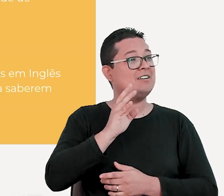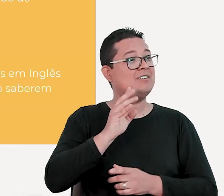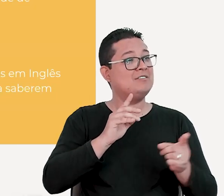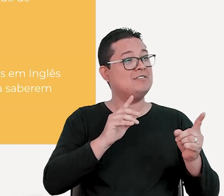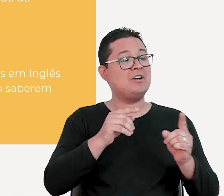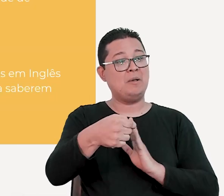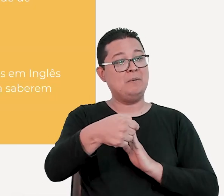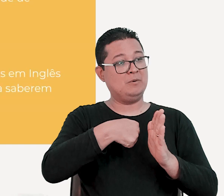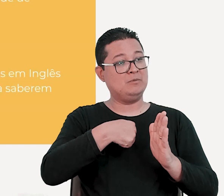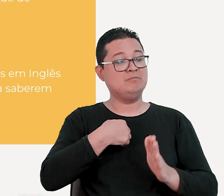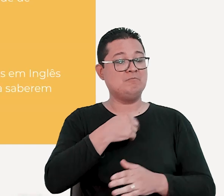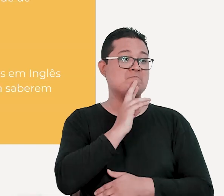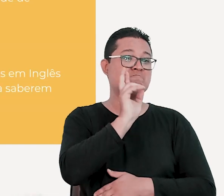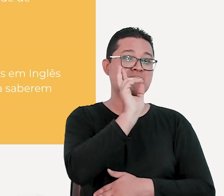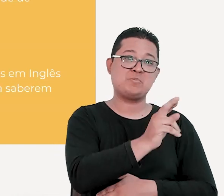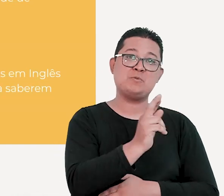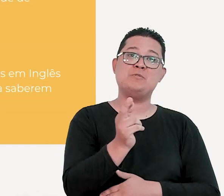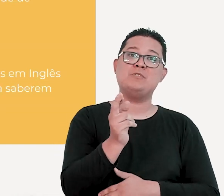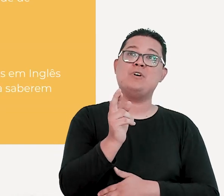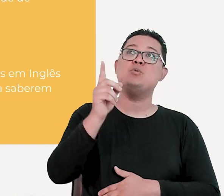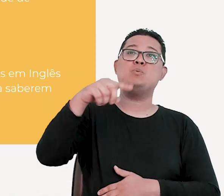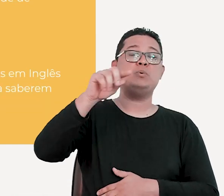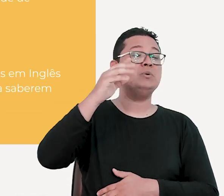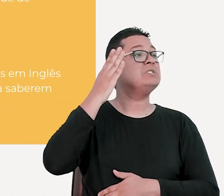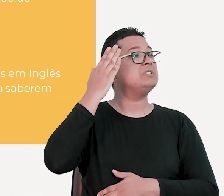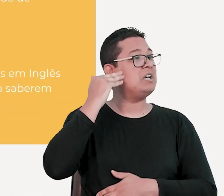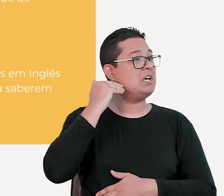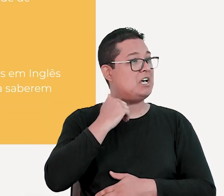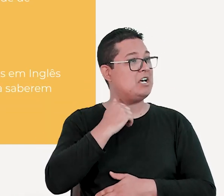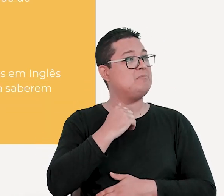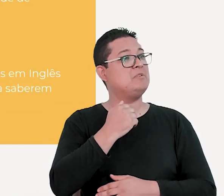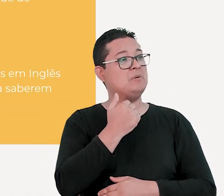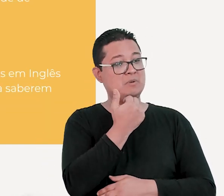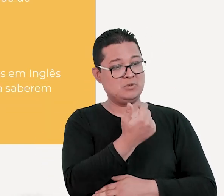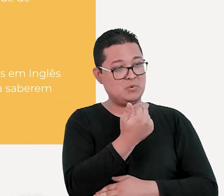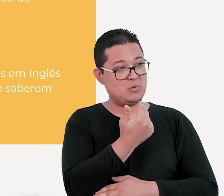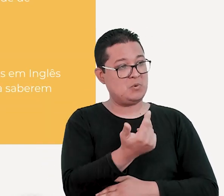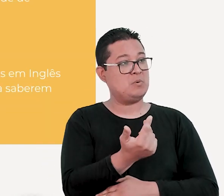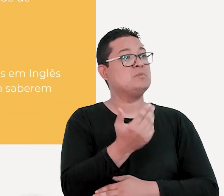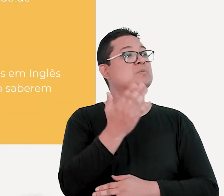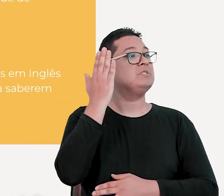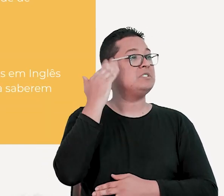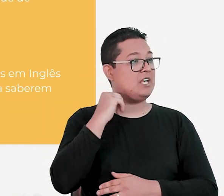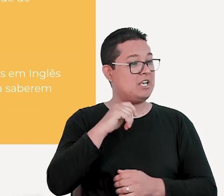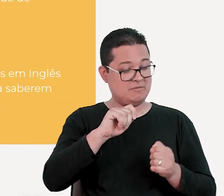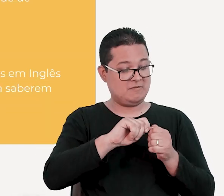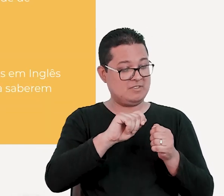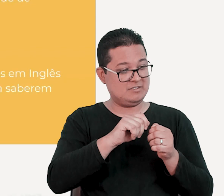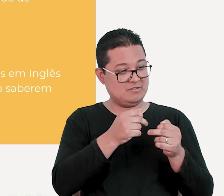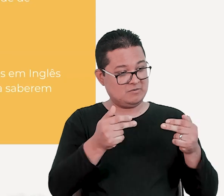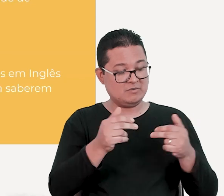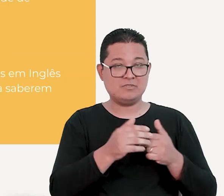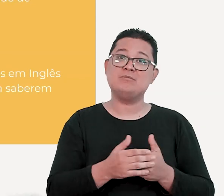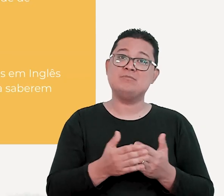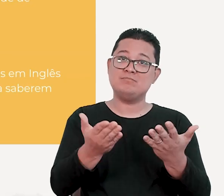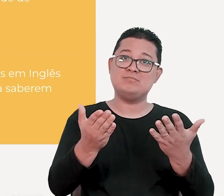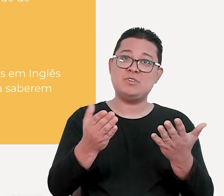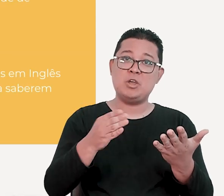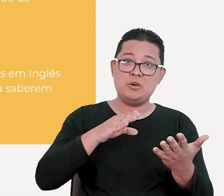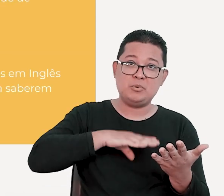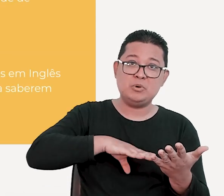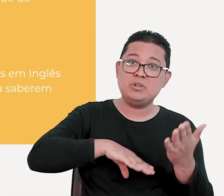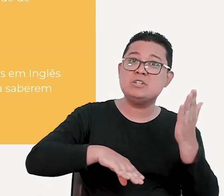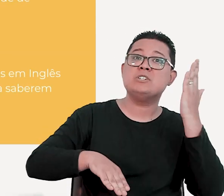você entende o que você está fazendo. E, gente, se a gente consegue fazer isso em português, a gente consegue fazer em